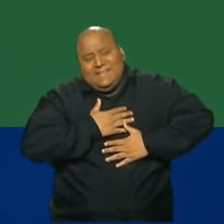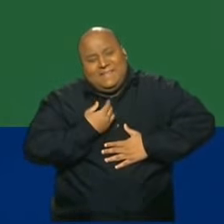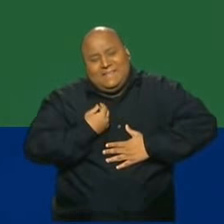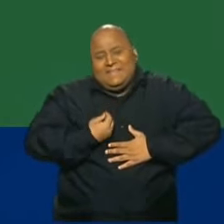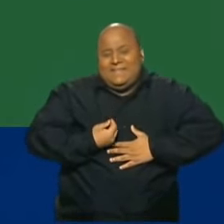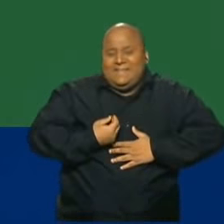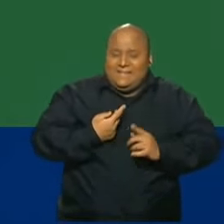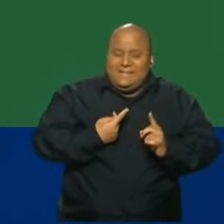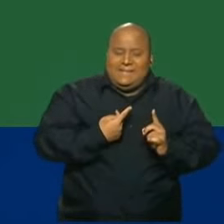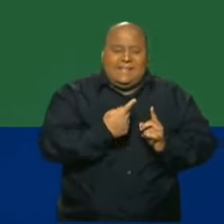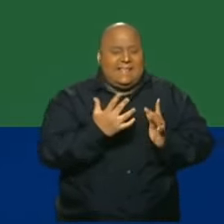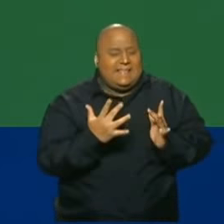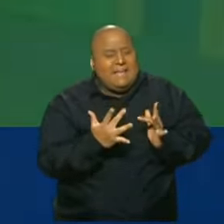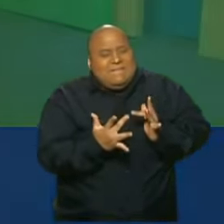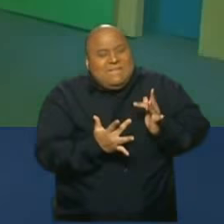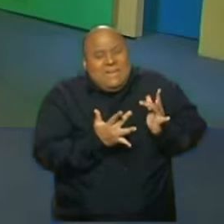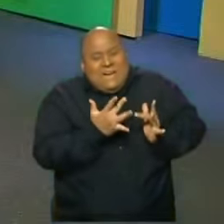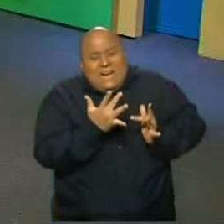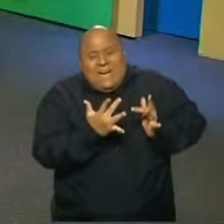ter você pra namorar.